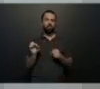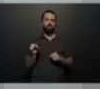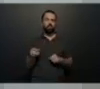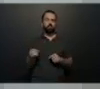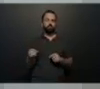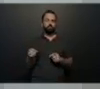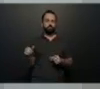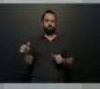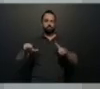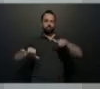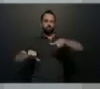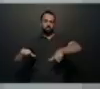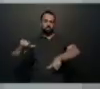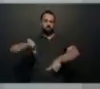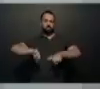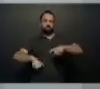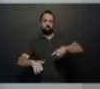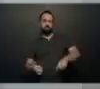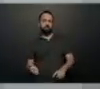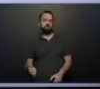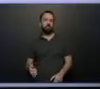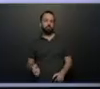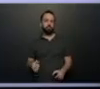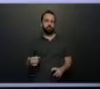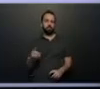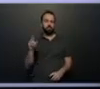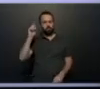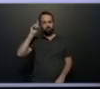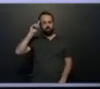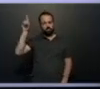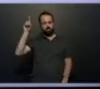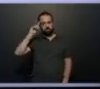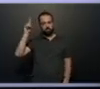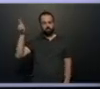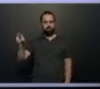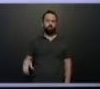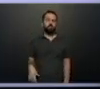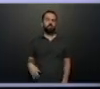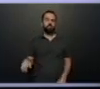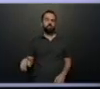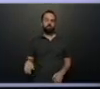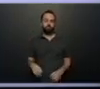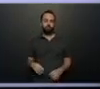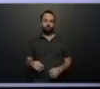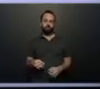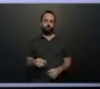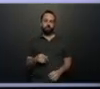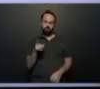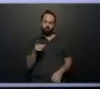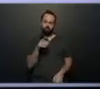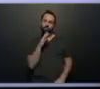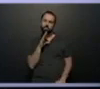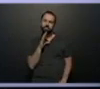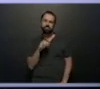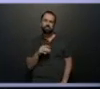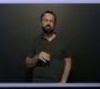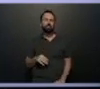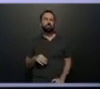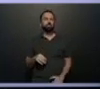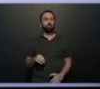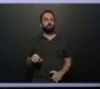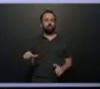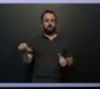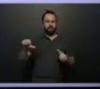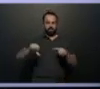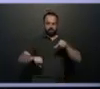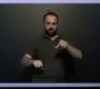já sabemos sobre a química? Muitos ainda não se deram conta, mas a química está na nossa vida o